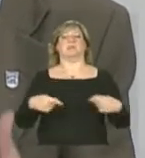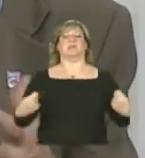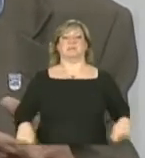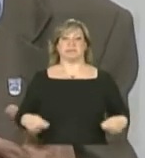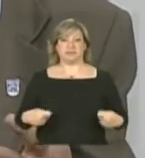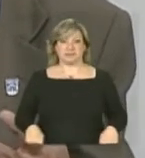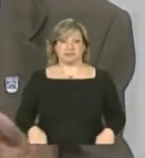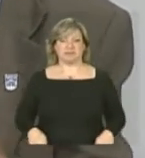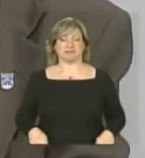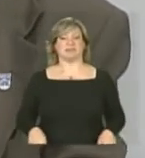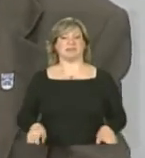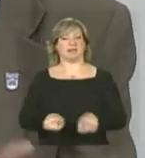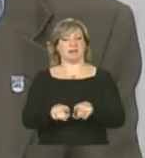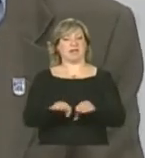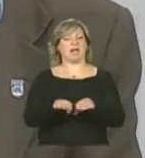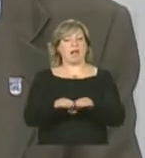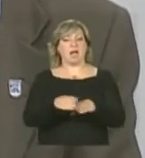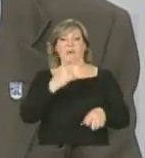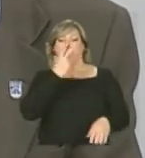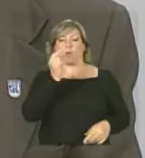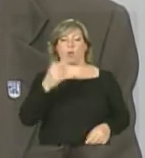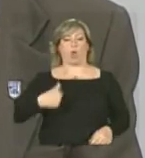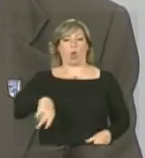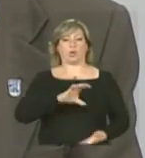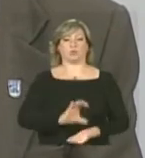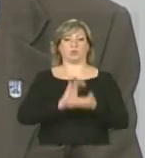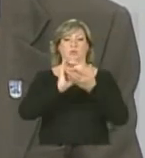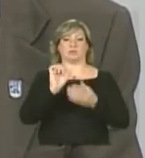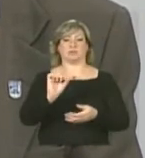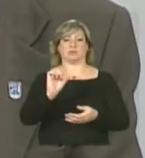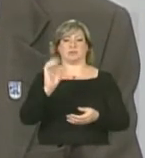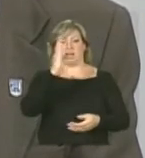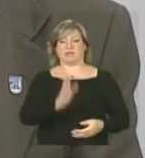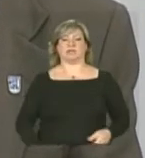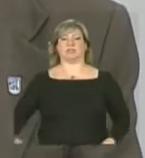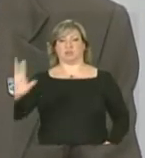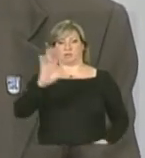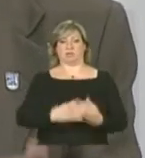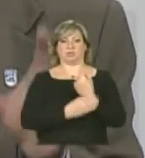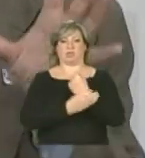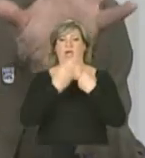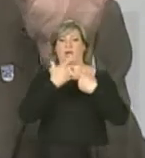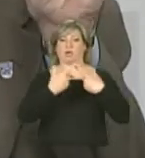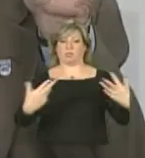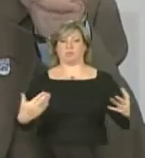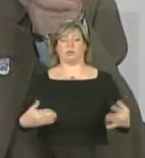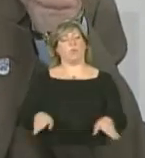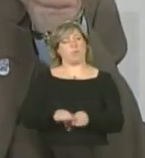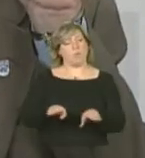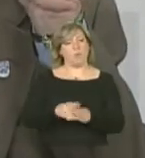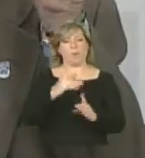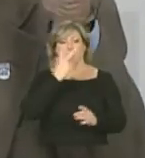à semelhança também do nosso Conselho Nacional de Segurança Alimentar Adicional. Portanto,